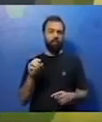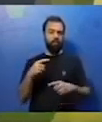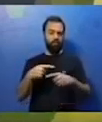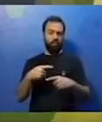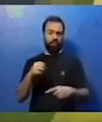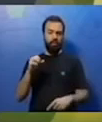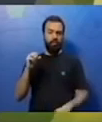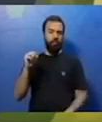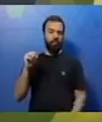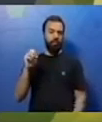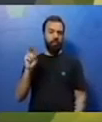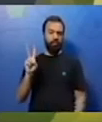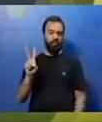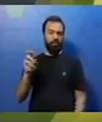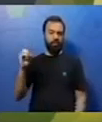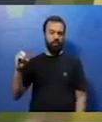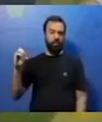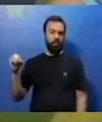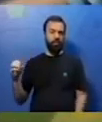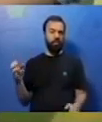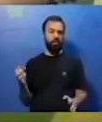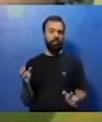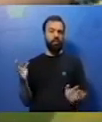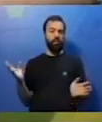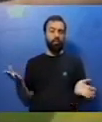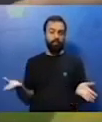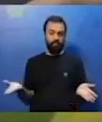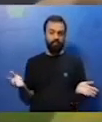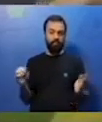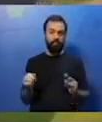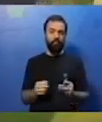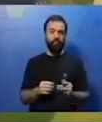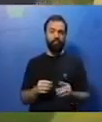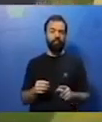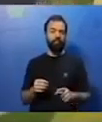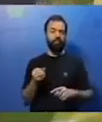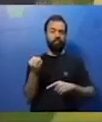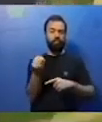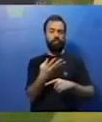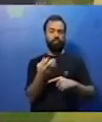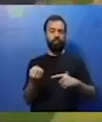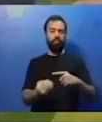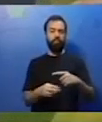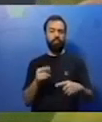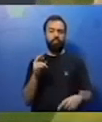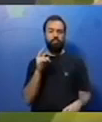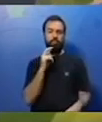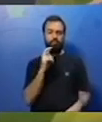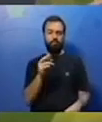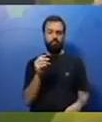288. Portanto, a fração equivalente, nesse caso,